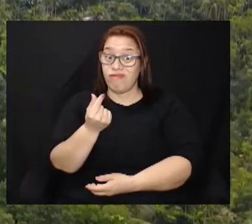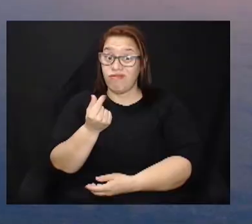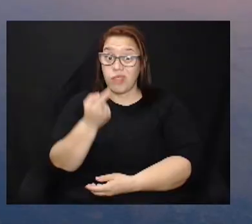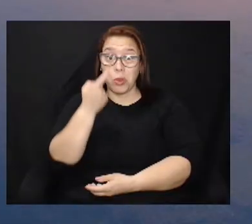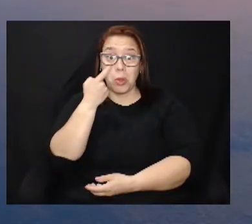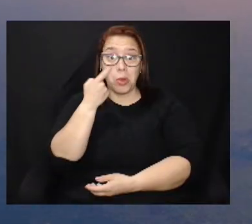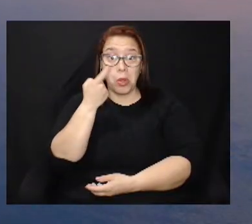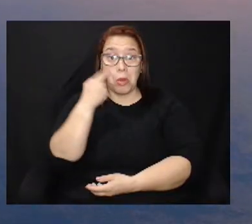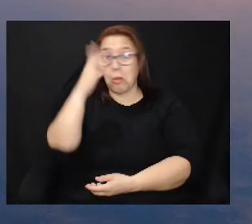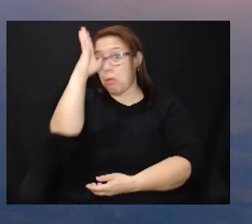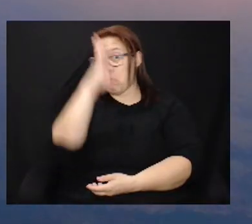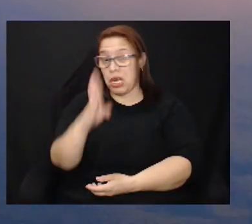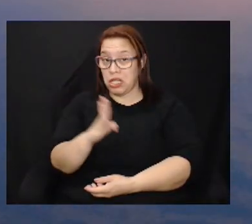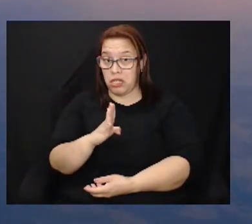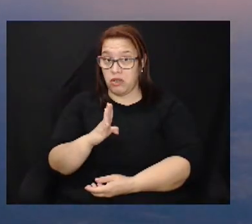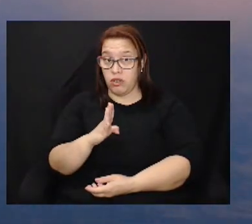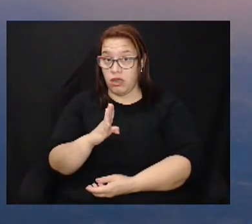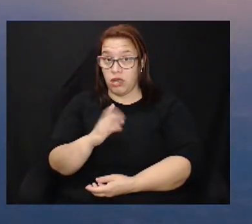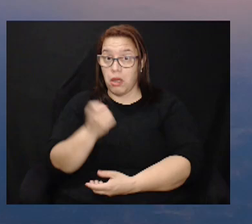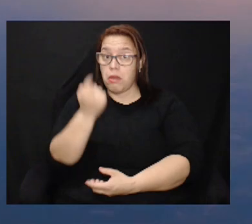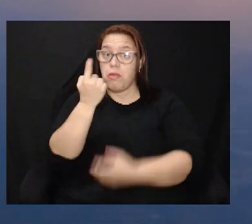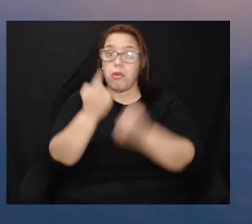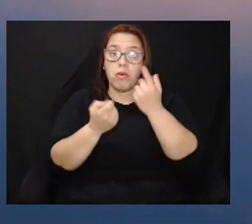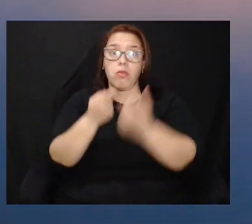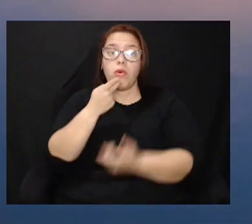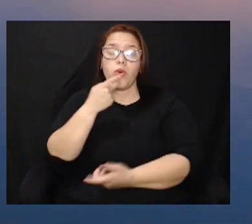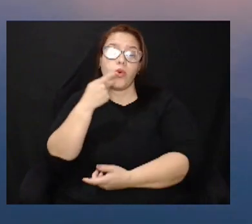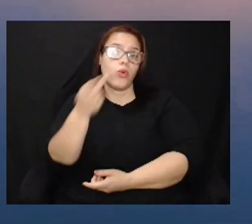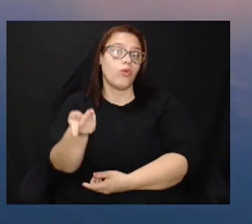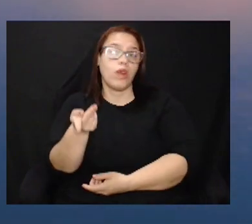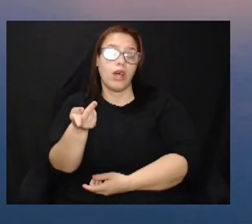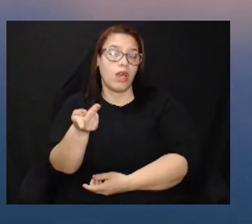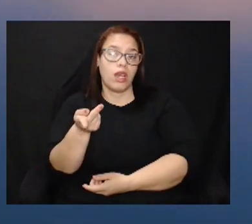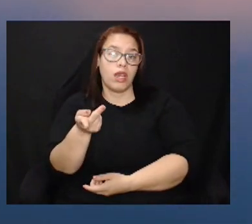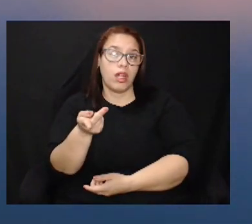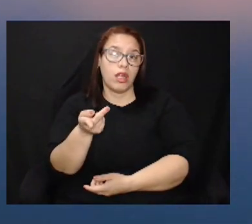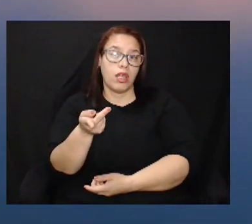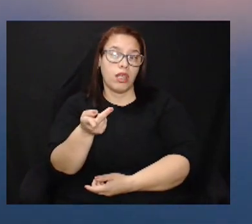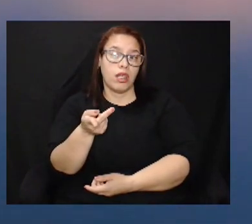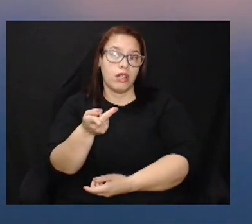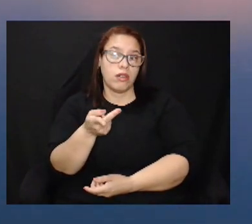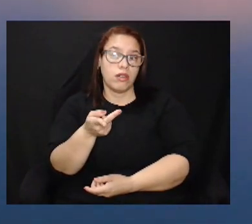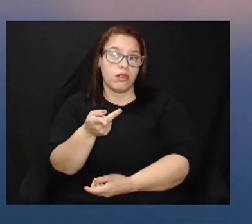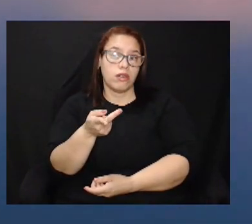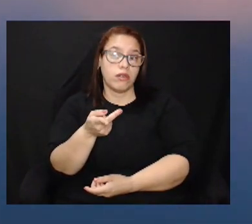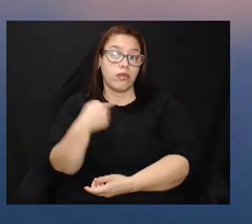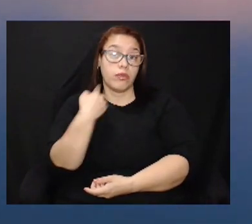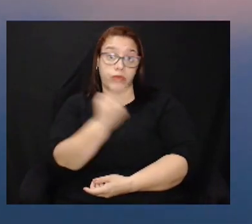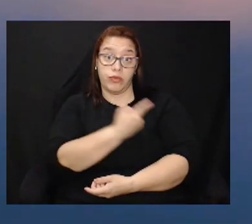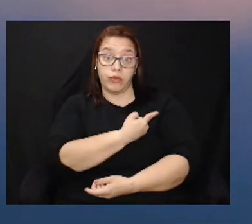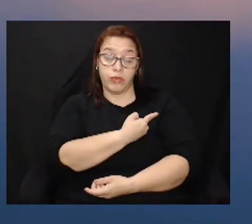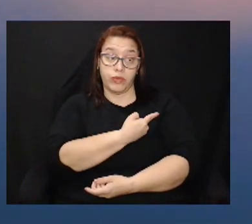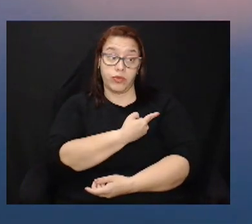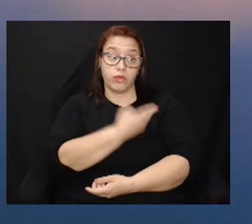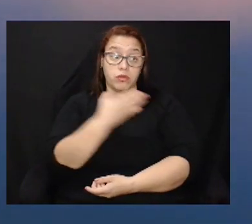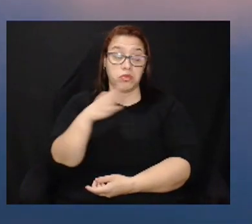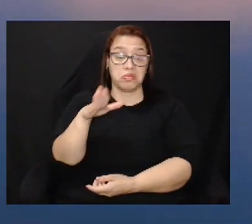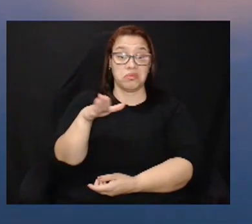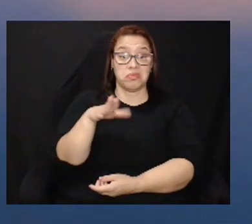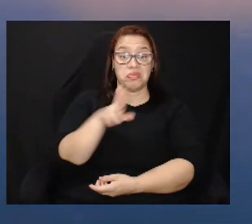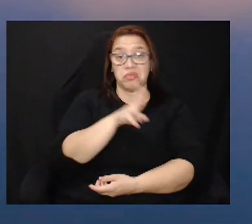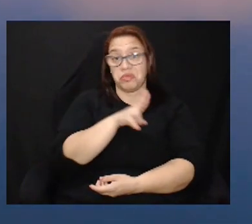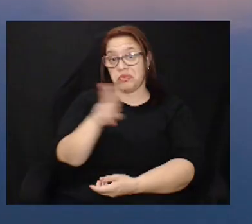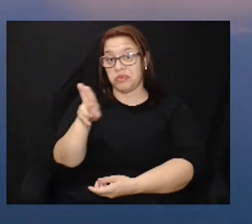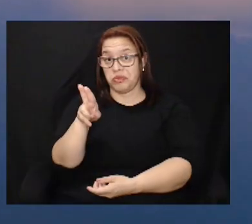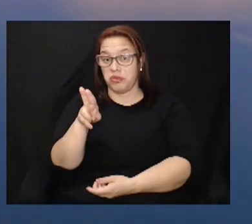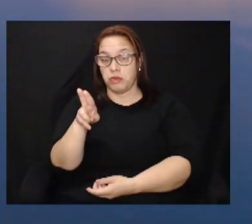Brasil. Pouca gente fala aí. Você tem o que nós chamamos lá de